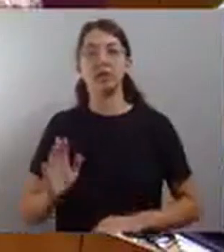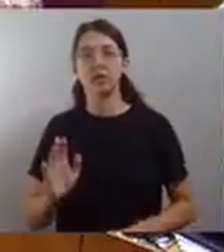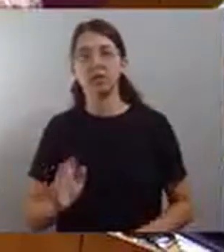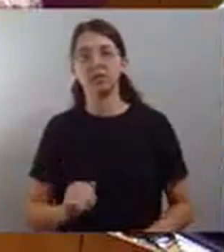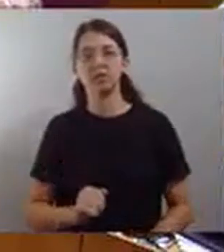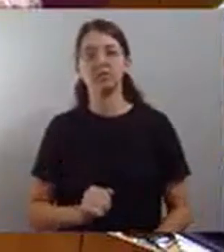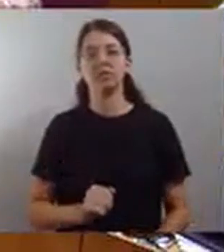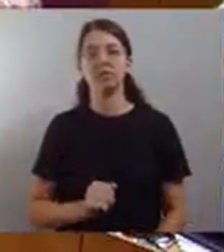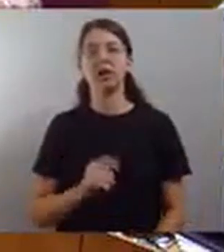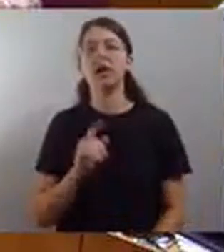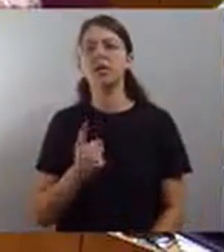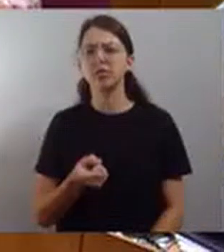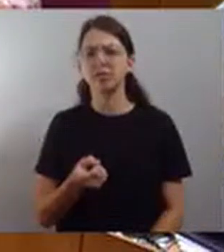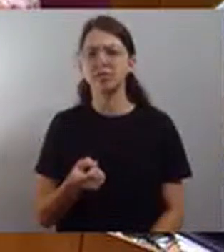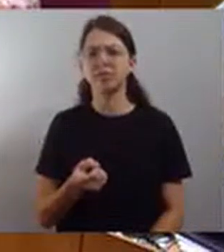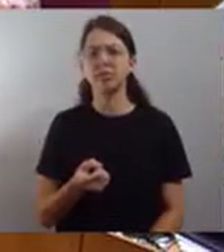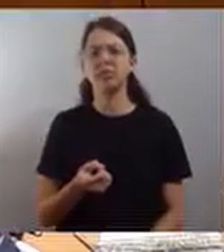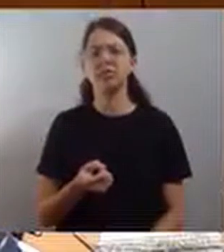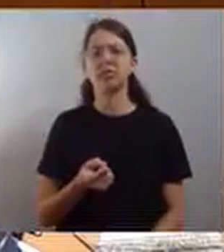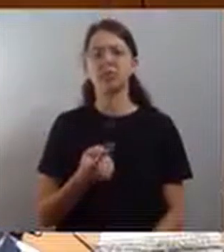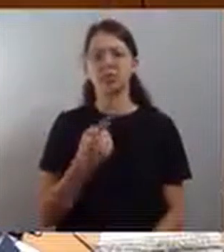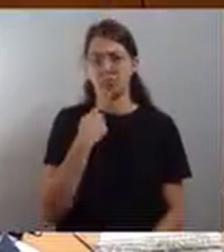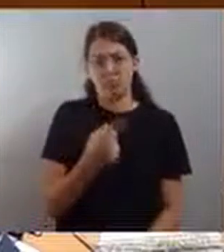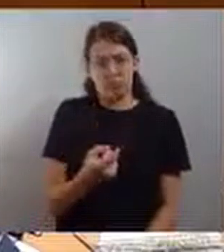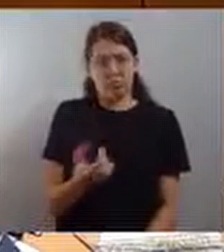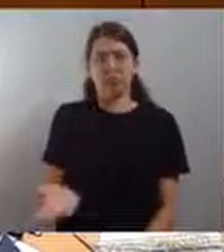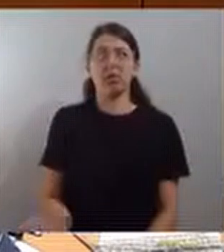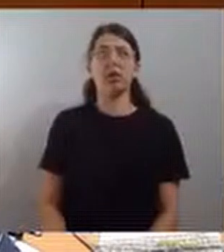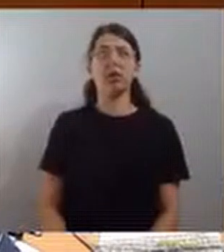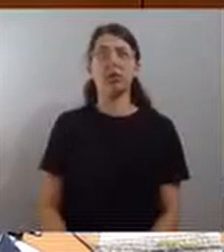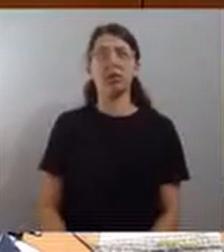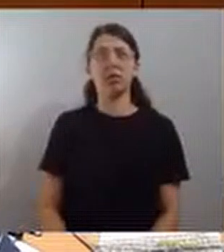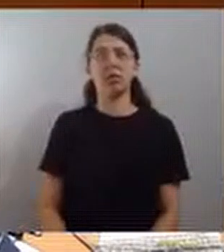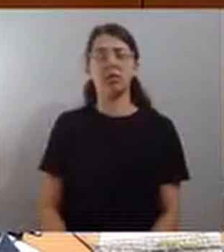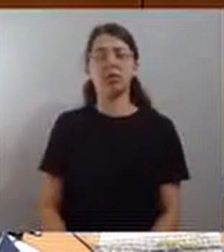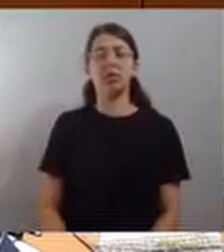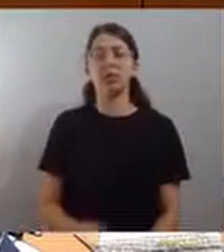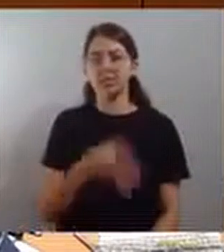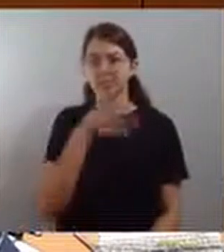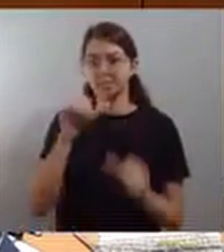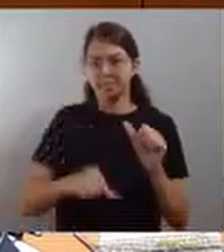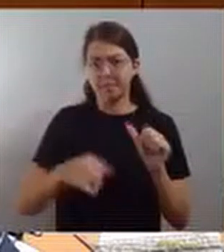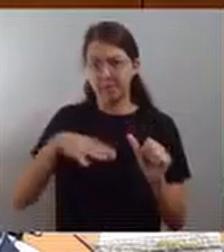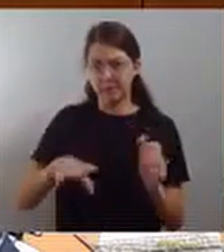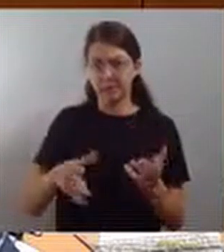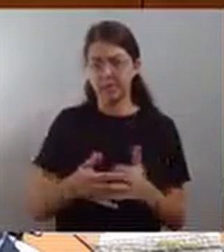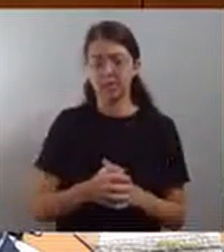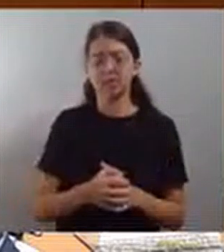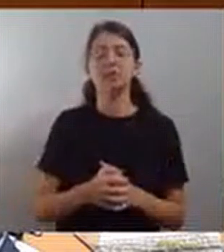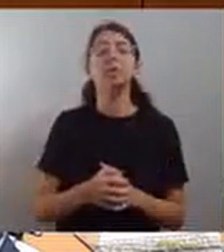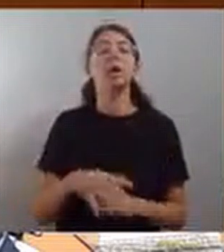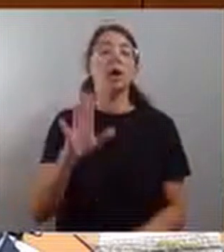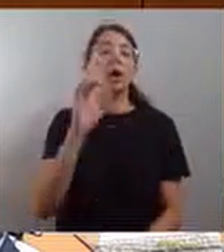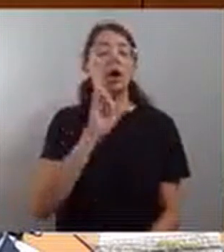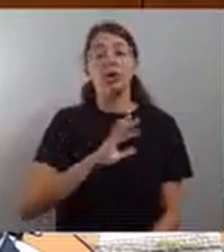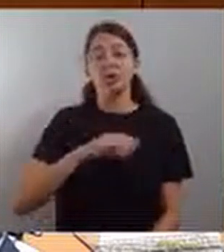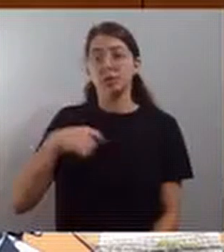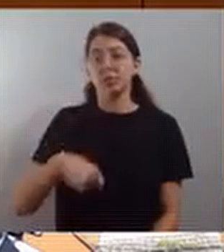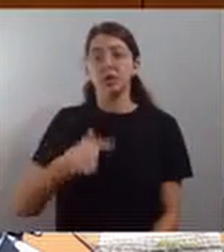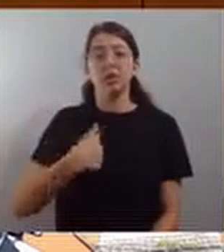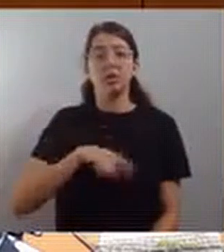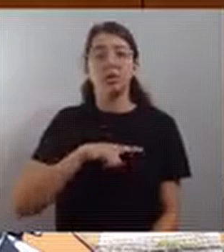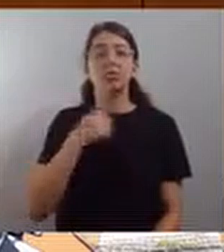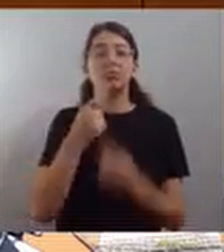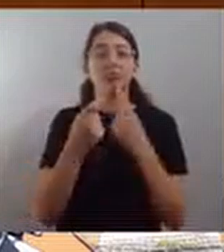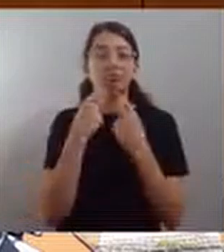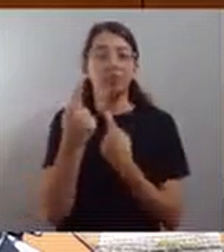Como? Perguntei. Tendo usado a palavra, faz favor. Senhora Presidente, nós colocámos algumas questões, portanto, antes